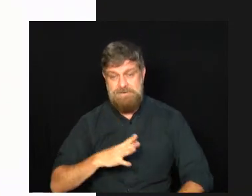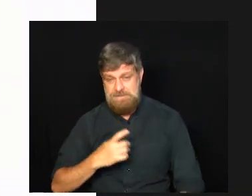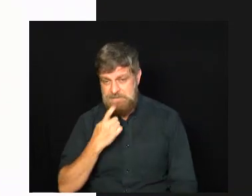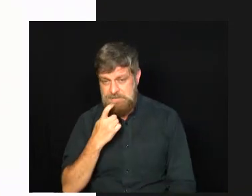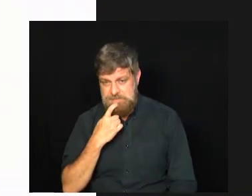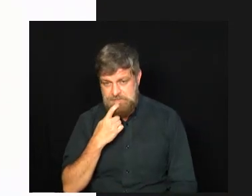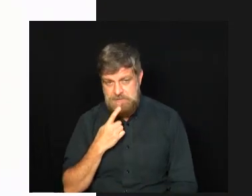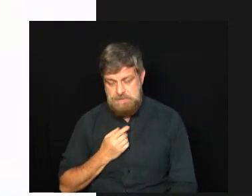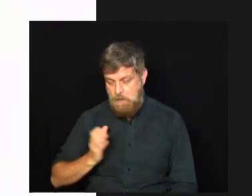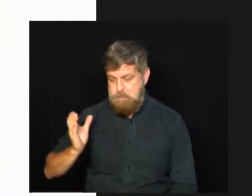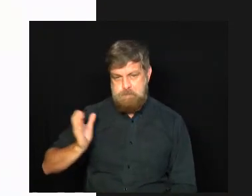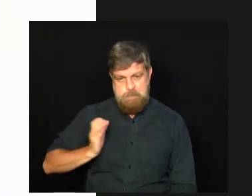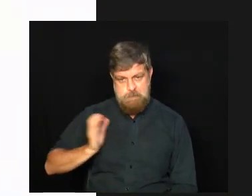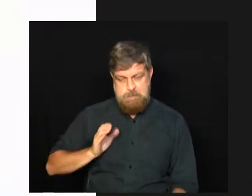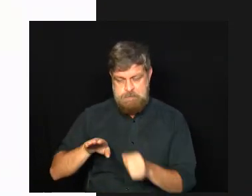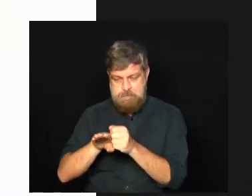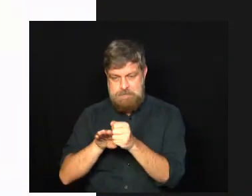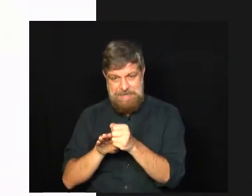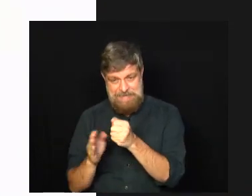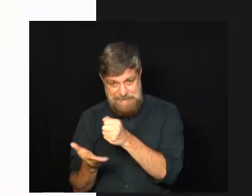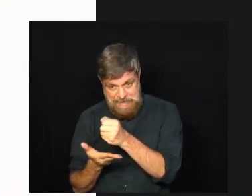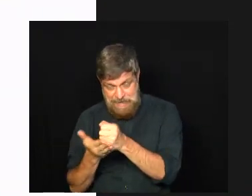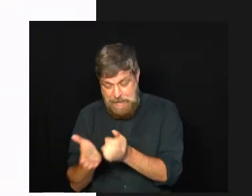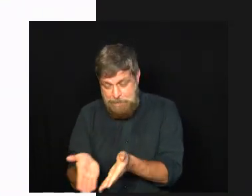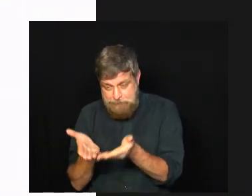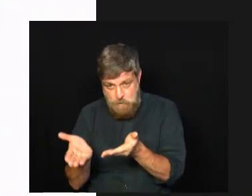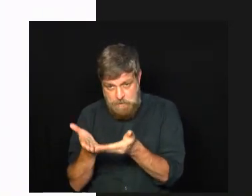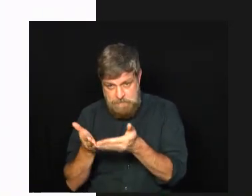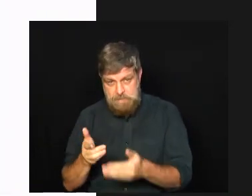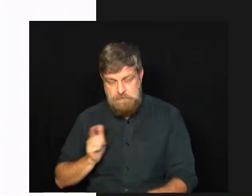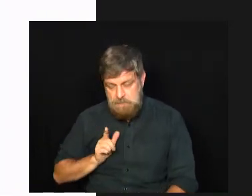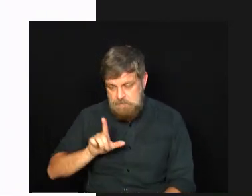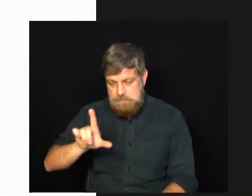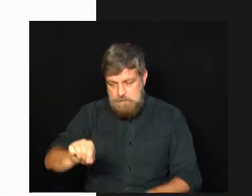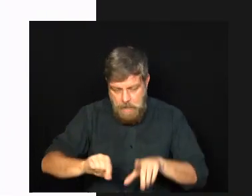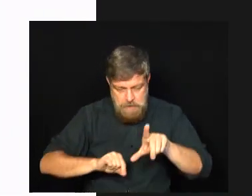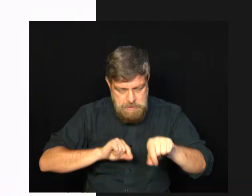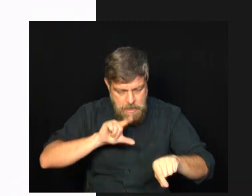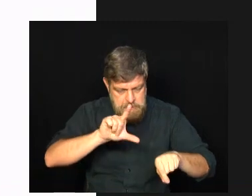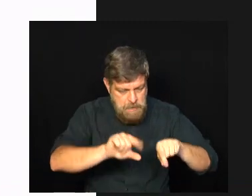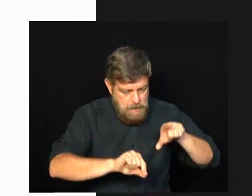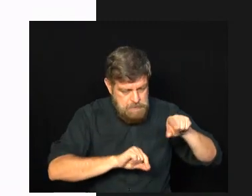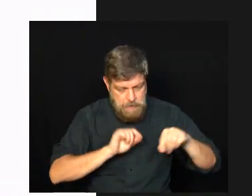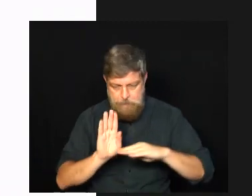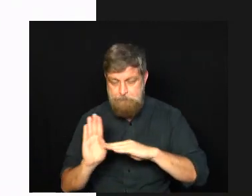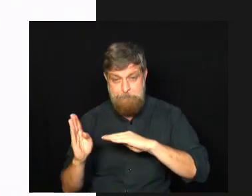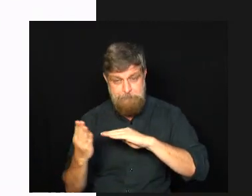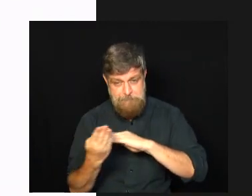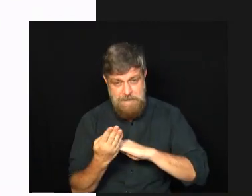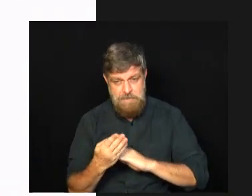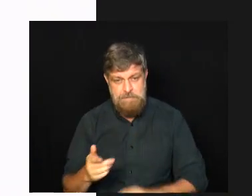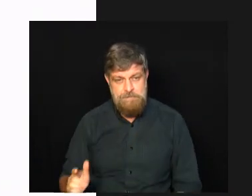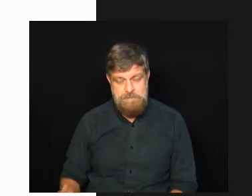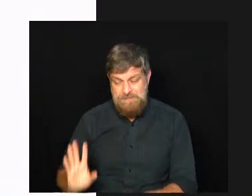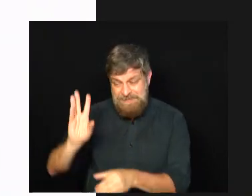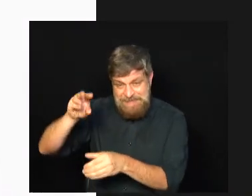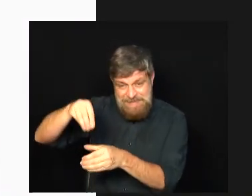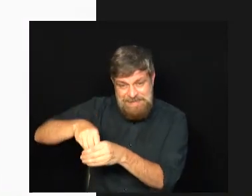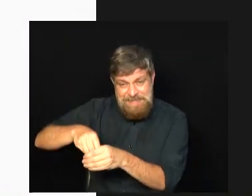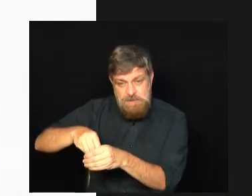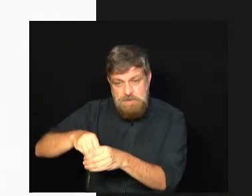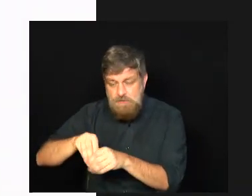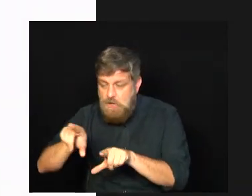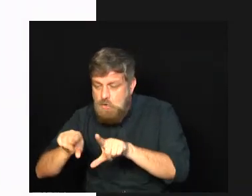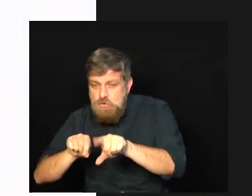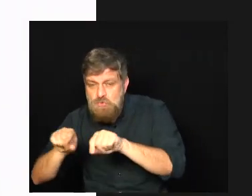classe A, B, C e D. Sorteei os bairros. Dentro dos bairros, sorteei